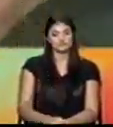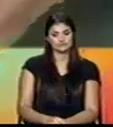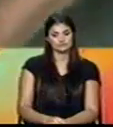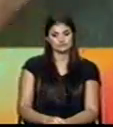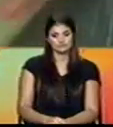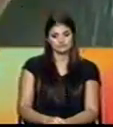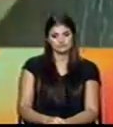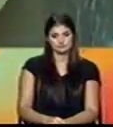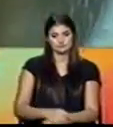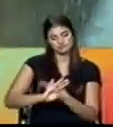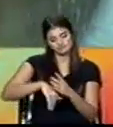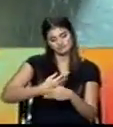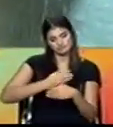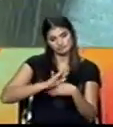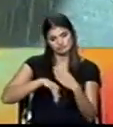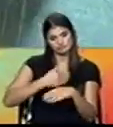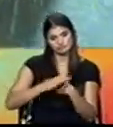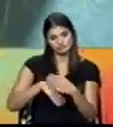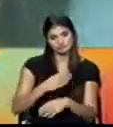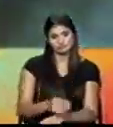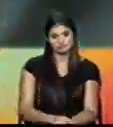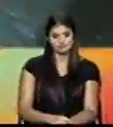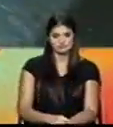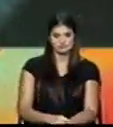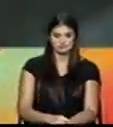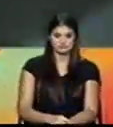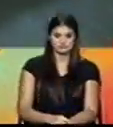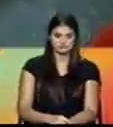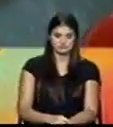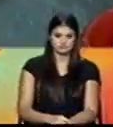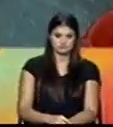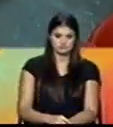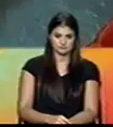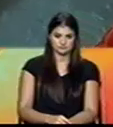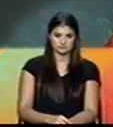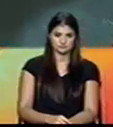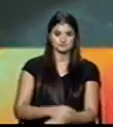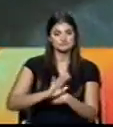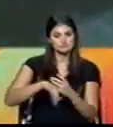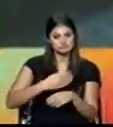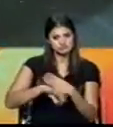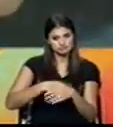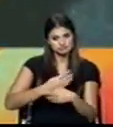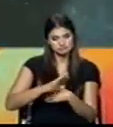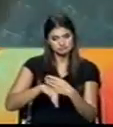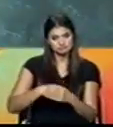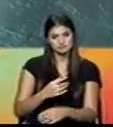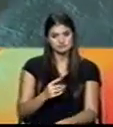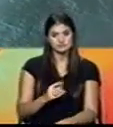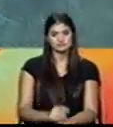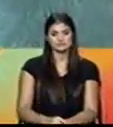mas misturar cheira, isto. Que é o dos bolos. Cheira. Só misturar isto e